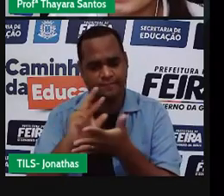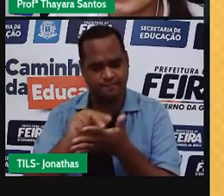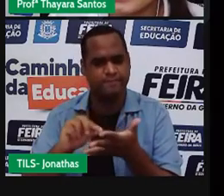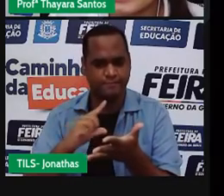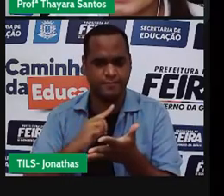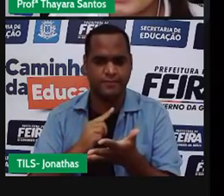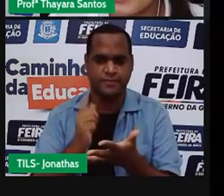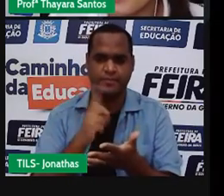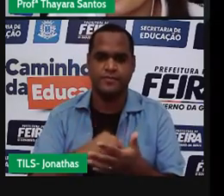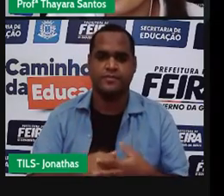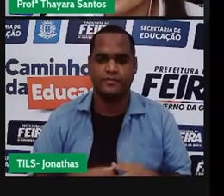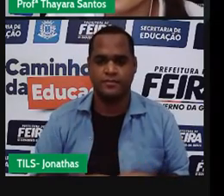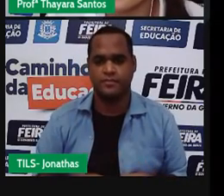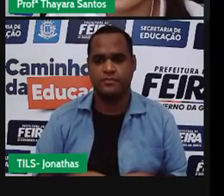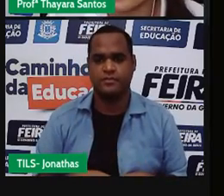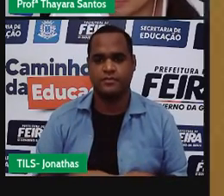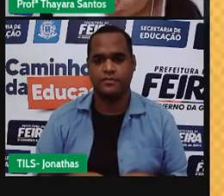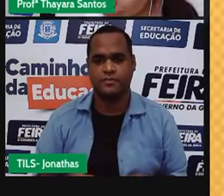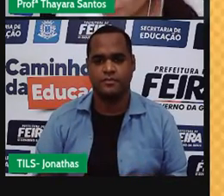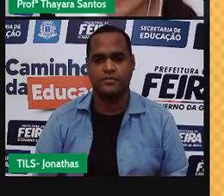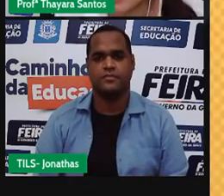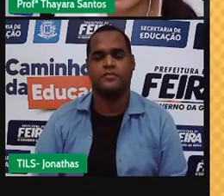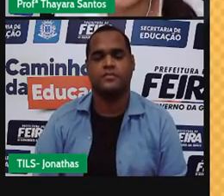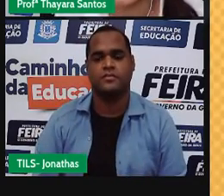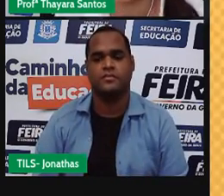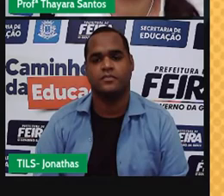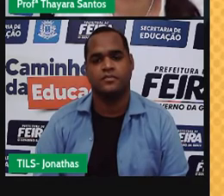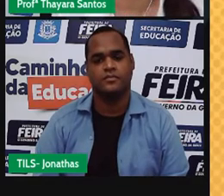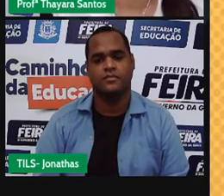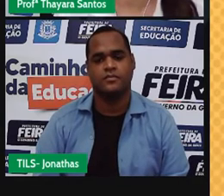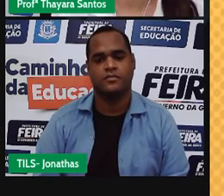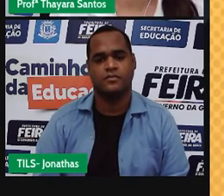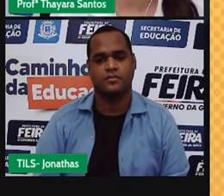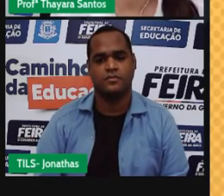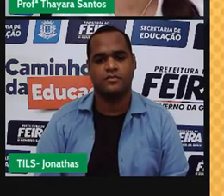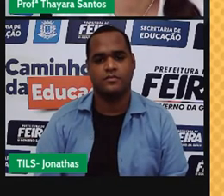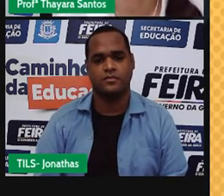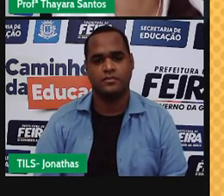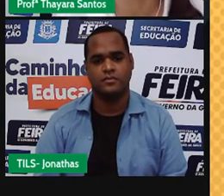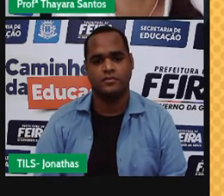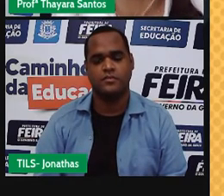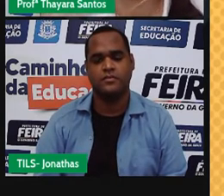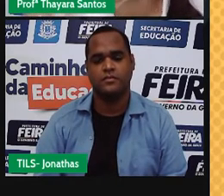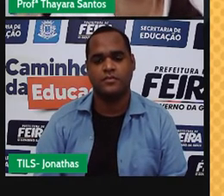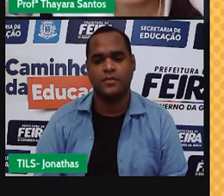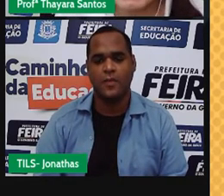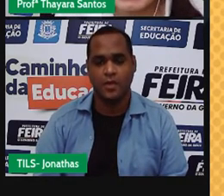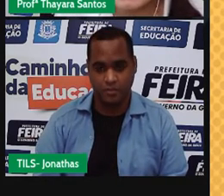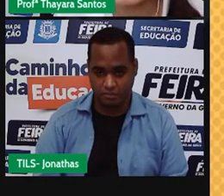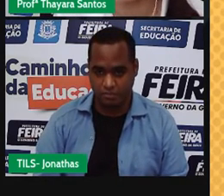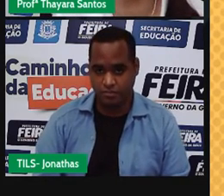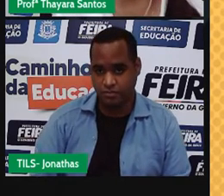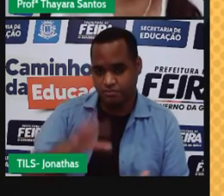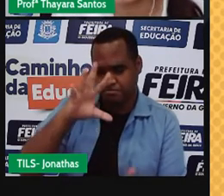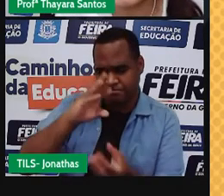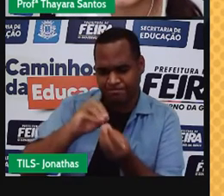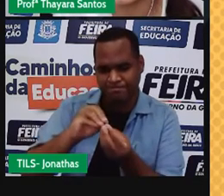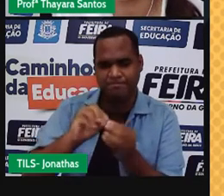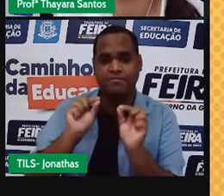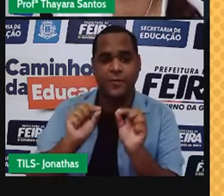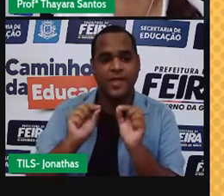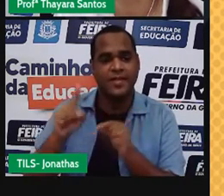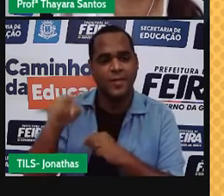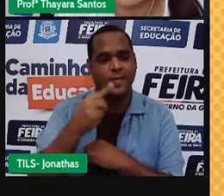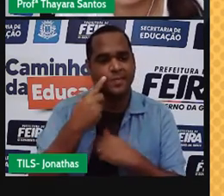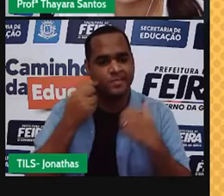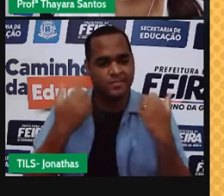de E aí e ir para a gente resumir tudo isso que a gente